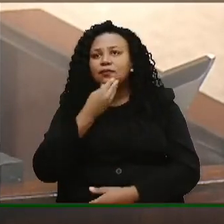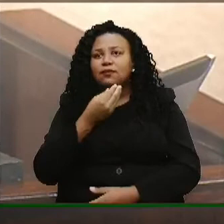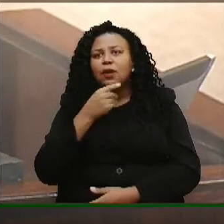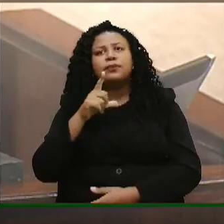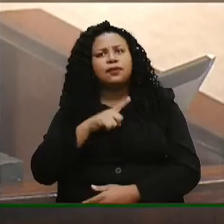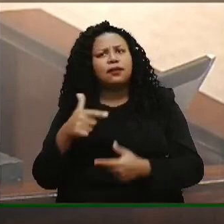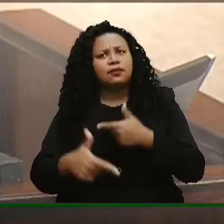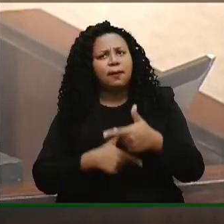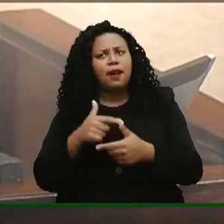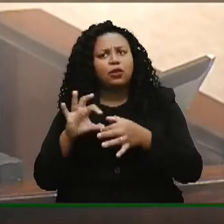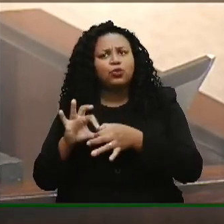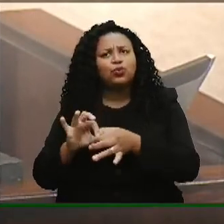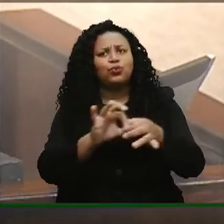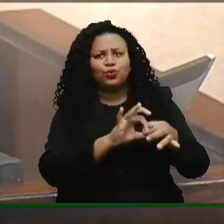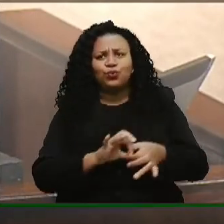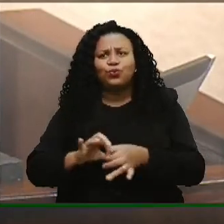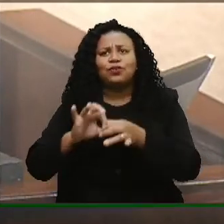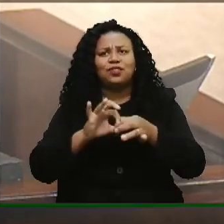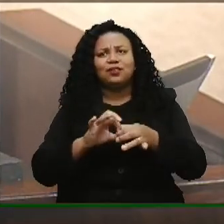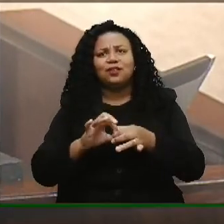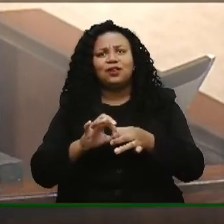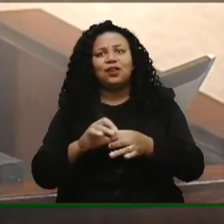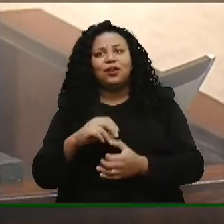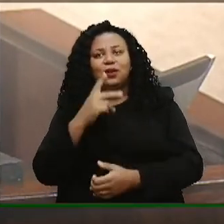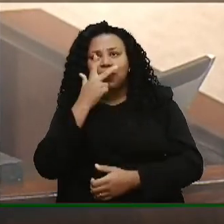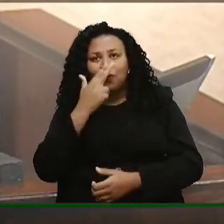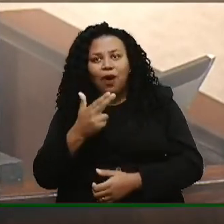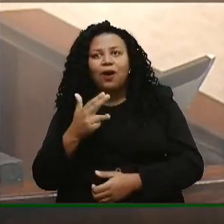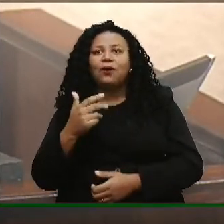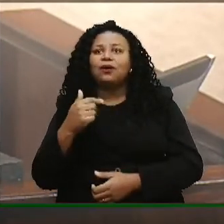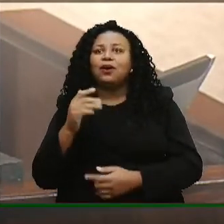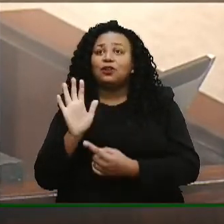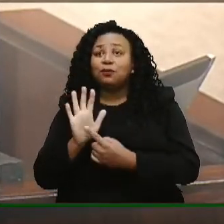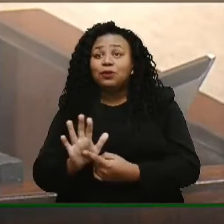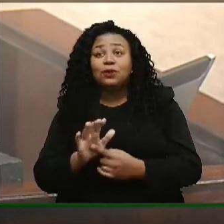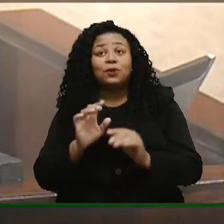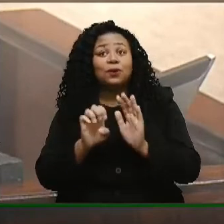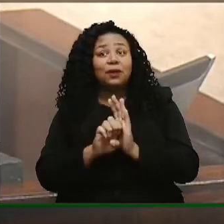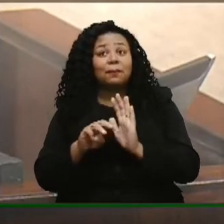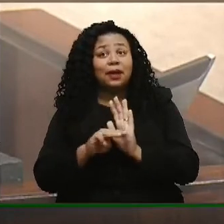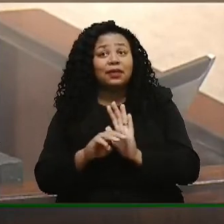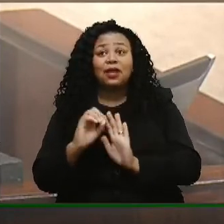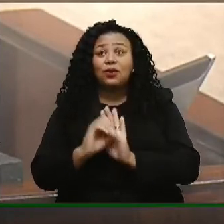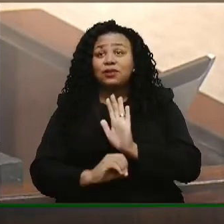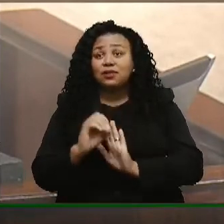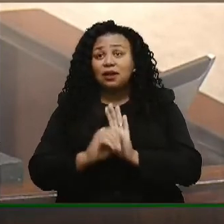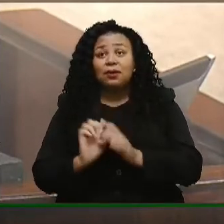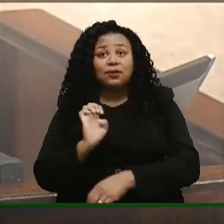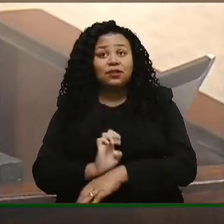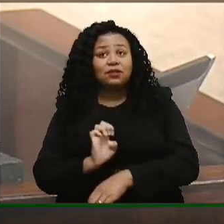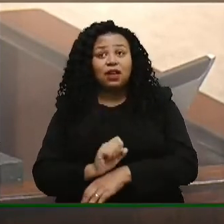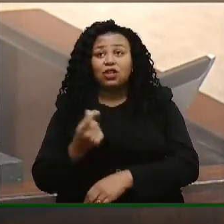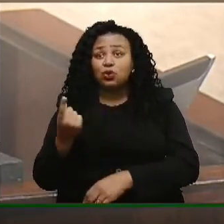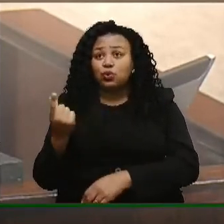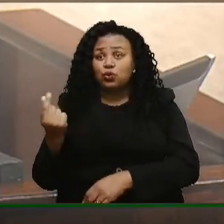vem trabalhando unida, como foi quando apresentamos uma emenda ao orçamento do Estado, destinando